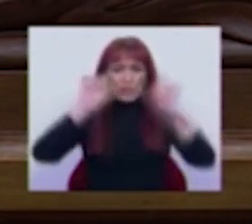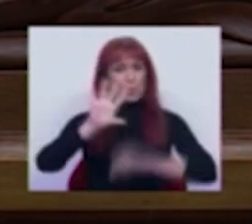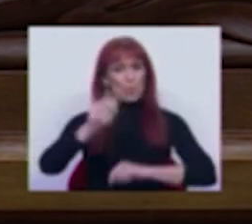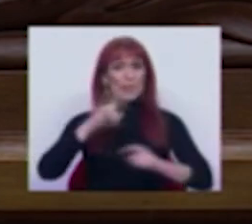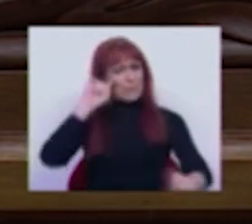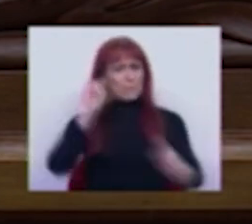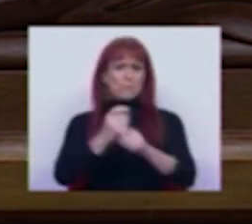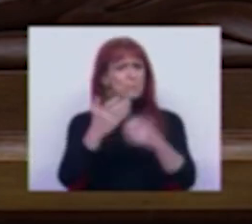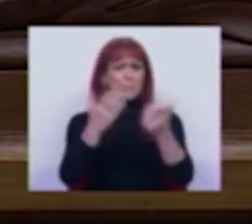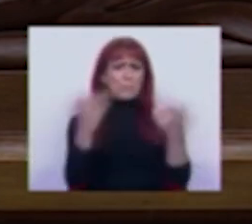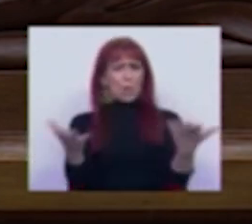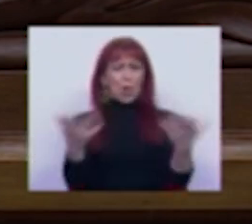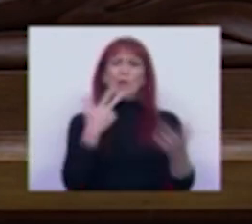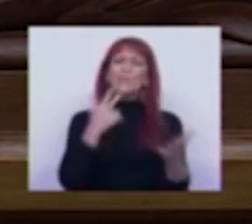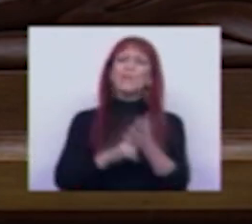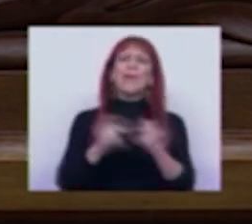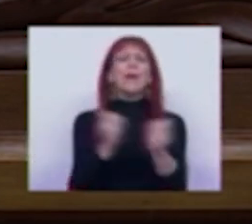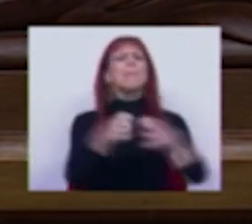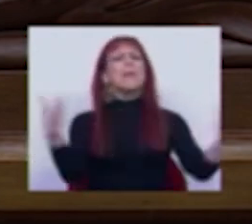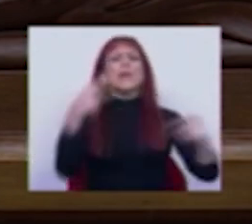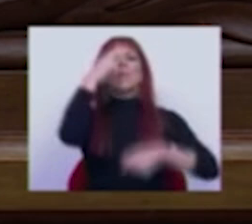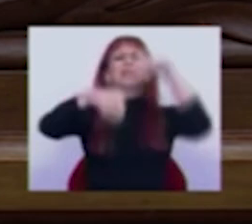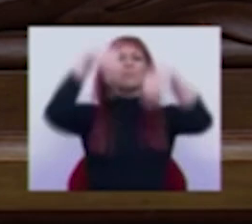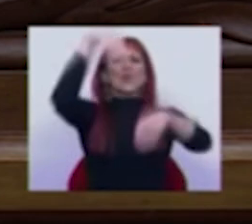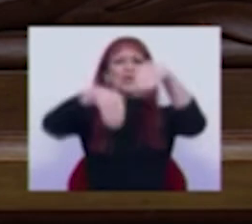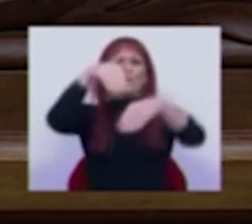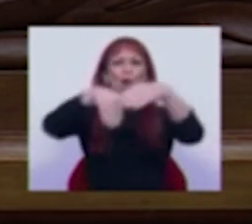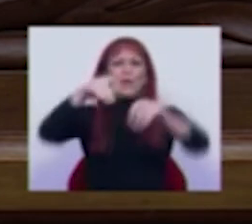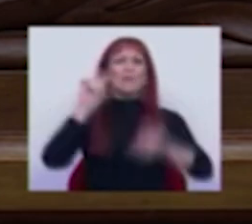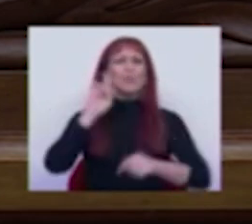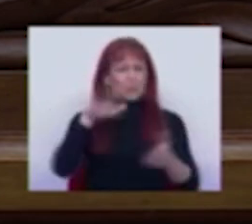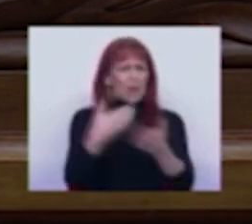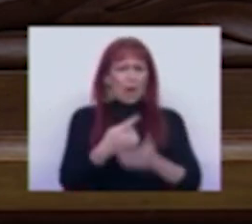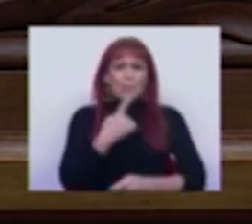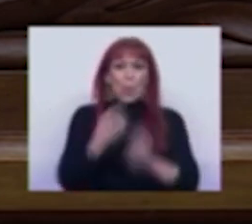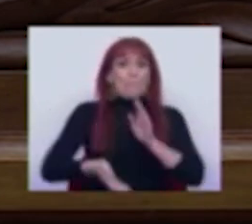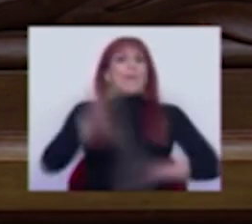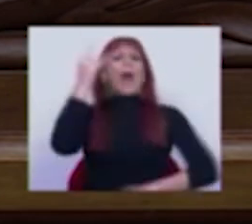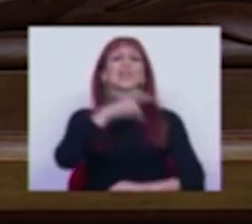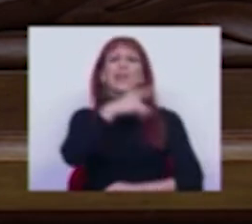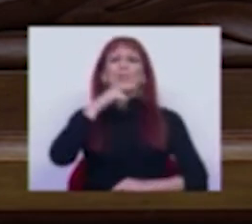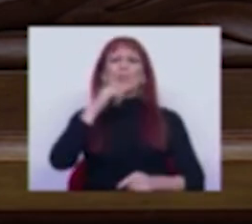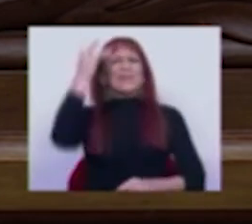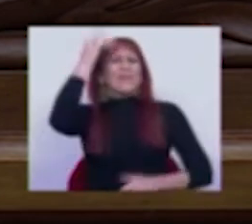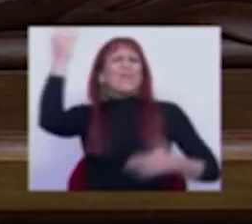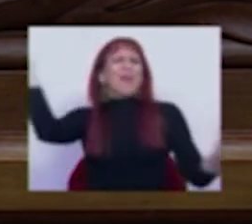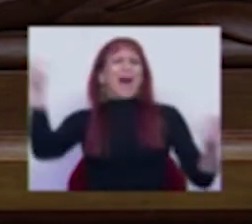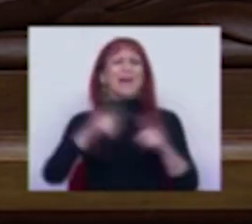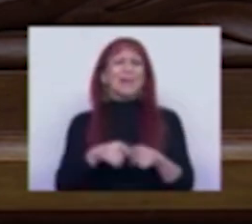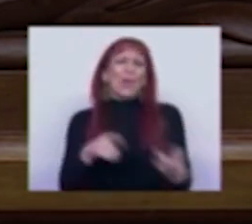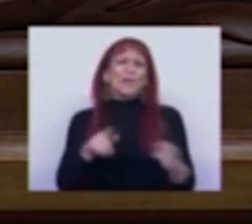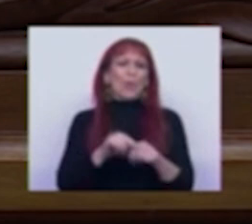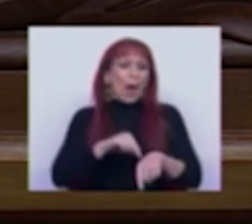país reclama, a verdade é que a maioria do eleitorado também valoriza muito mais a promessa fácil da